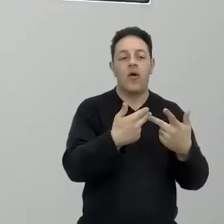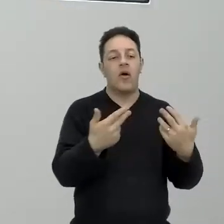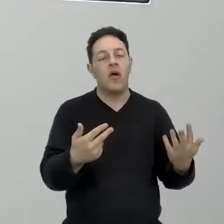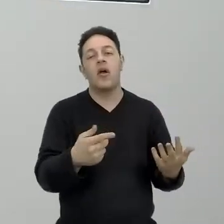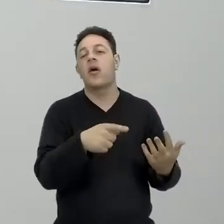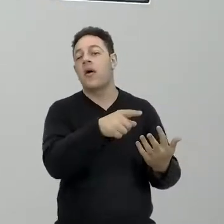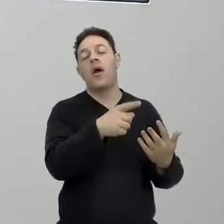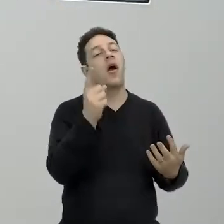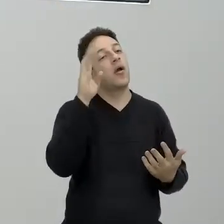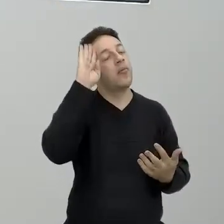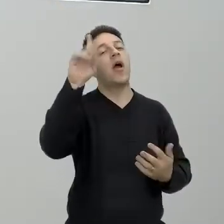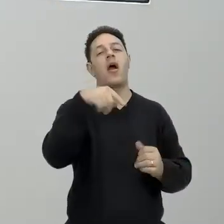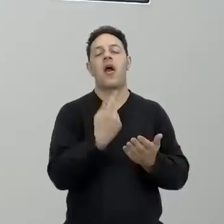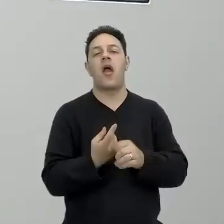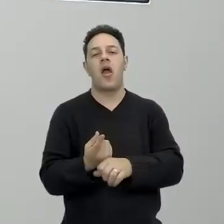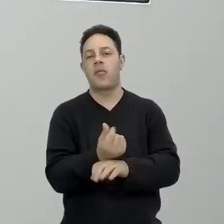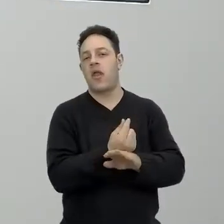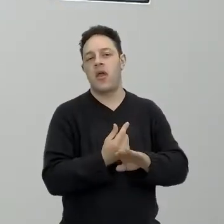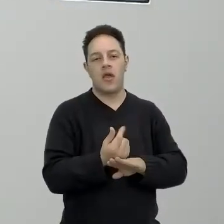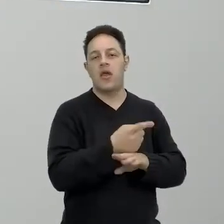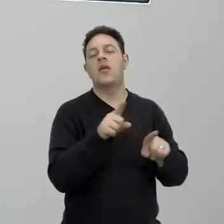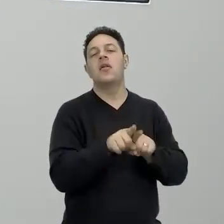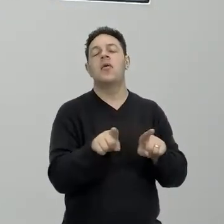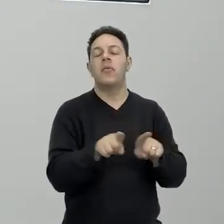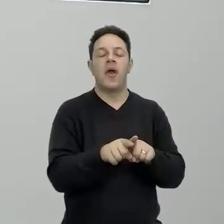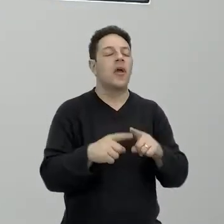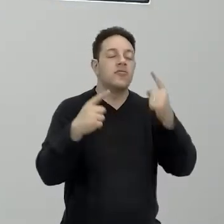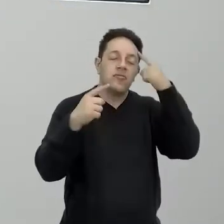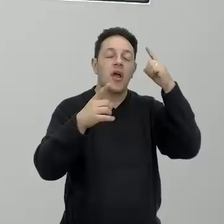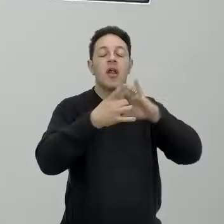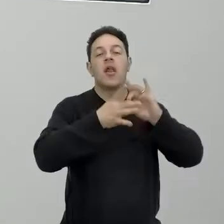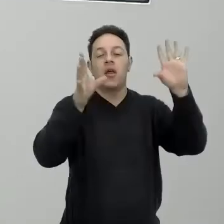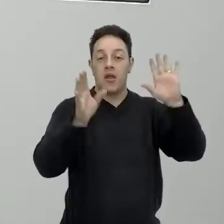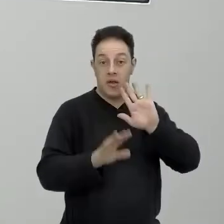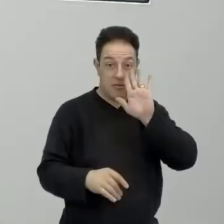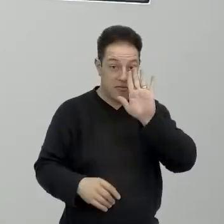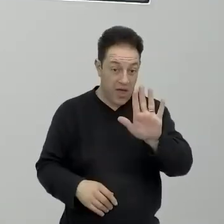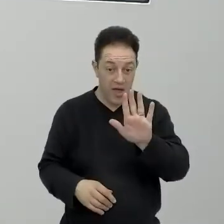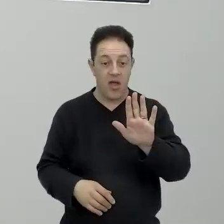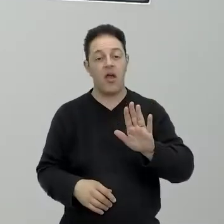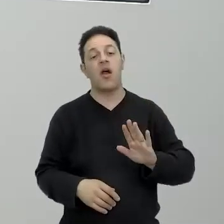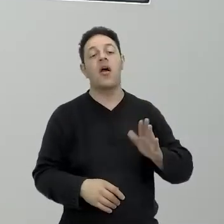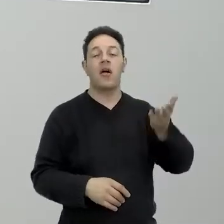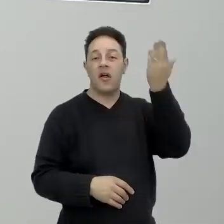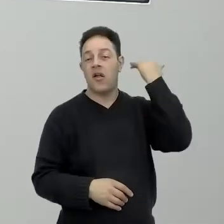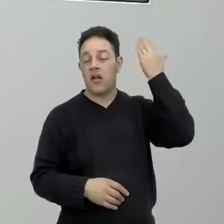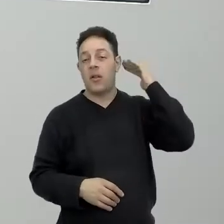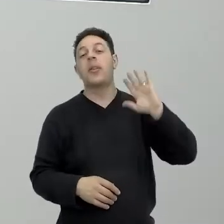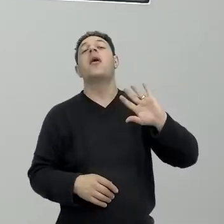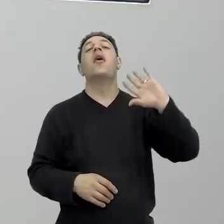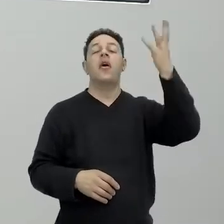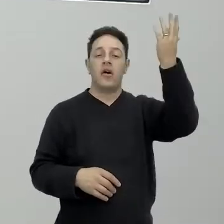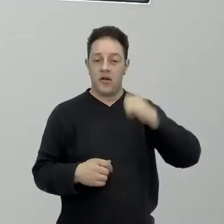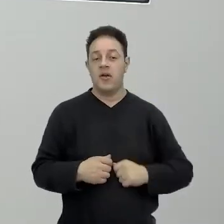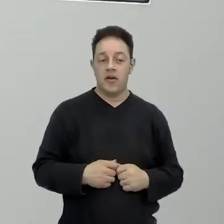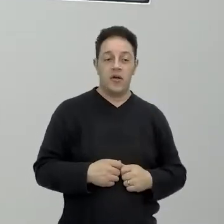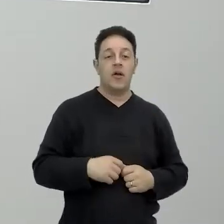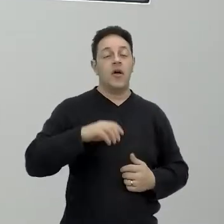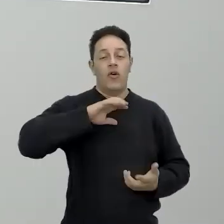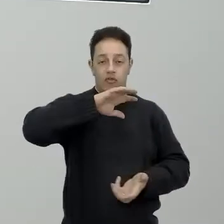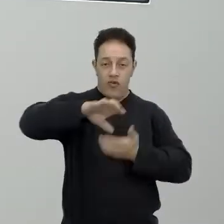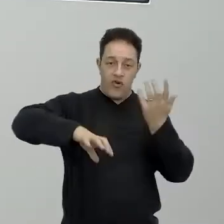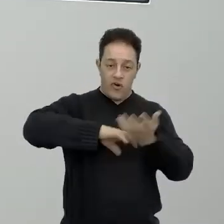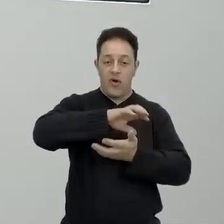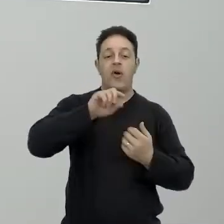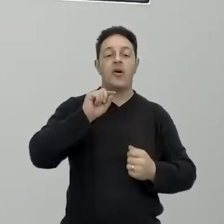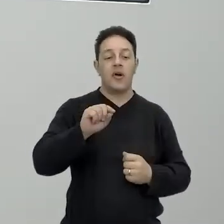ligados justamente ao capitalismo e ao pensamento liberal. Mas lá no Haiti, o que aconteceu foi outra coisa. Aconteceu uma revolução